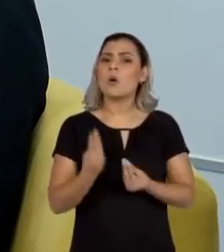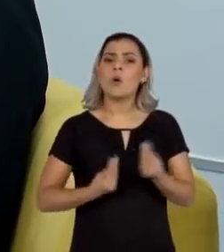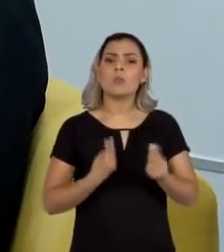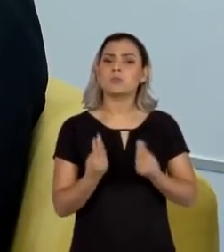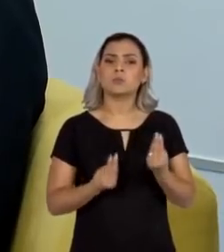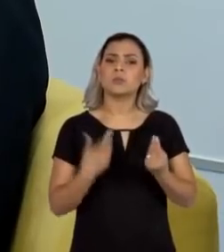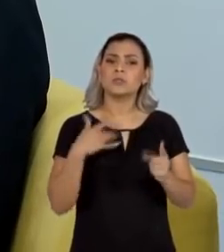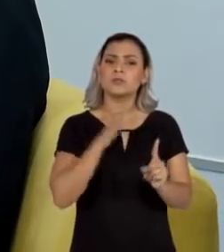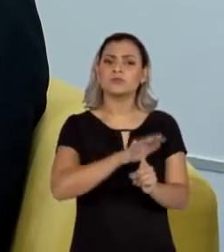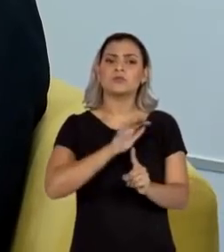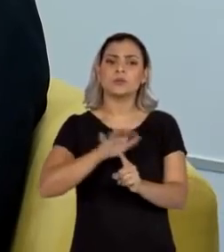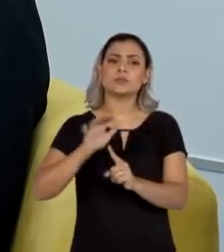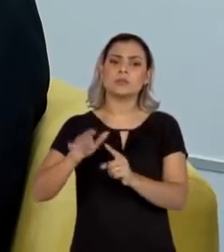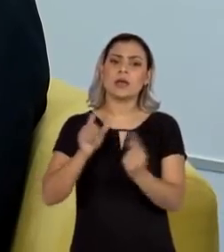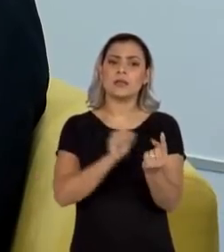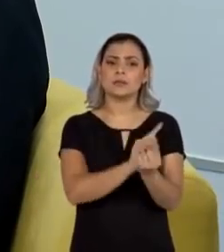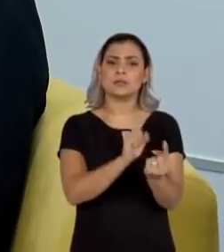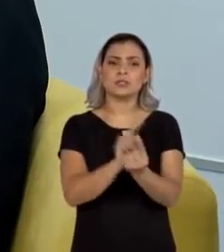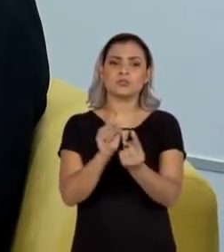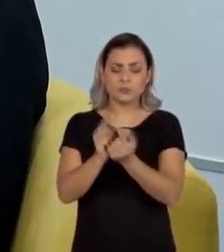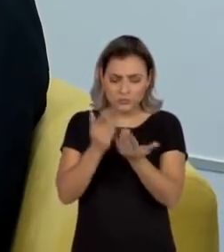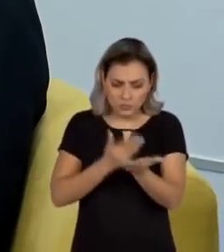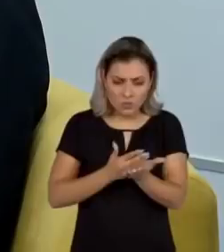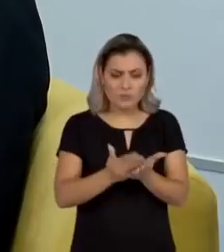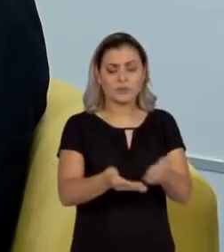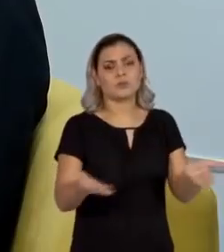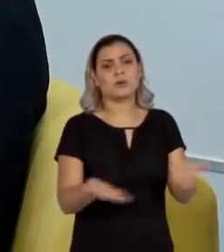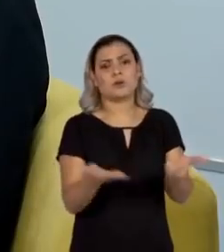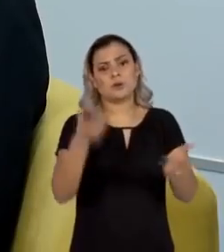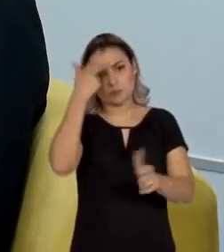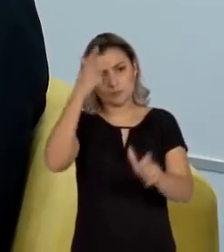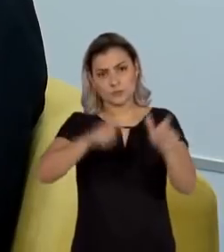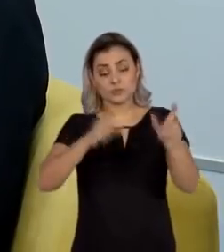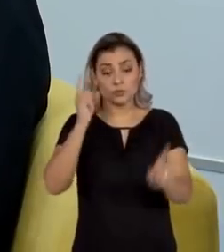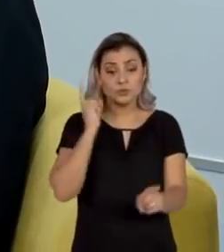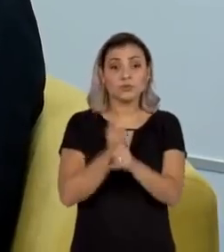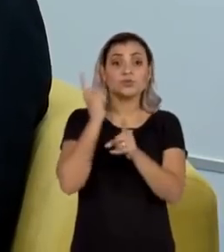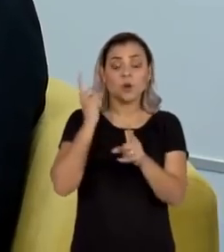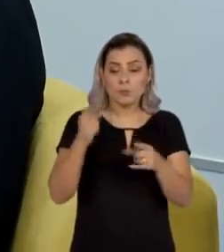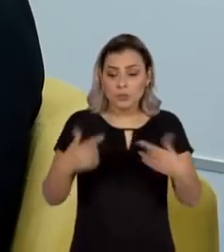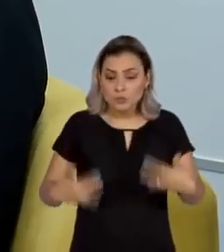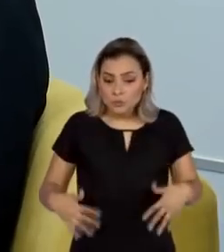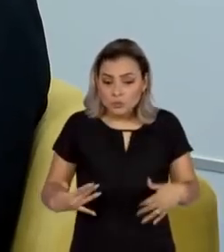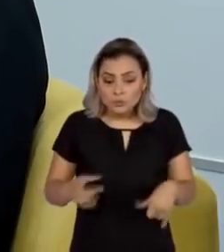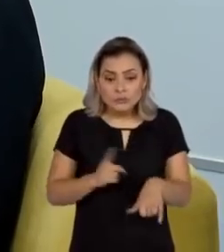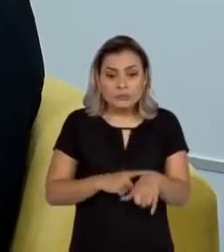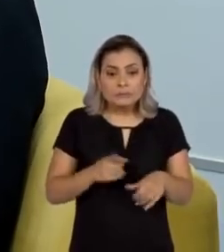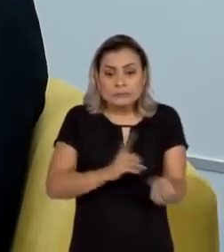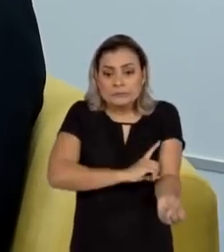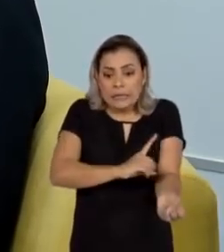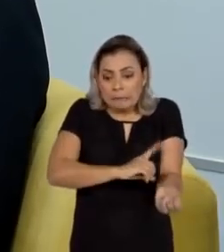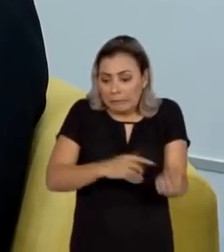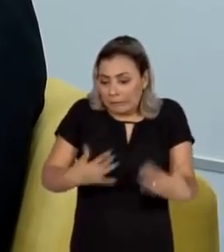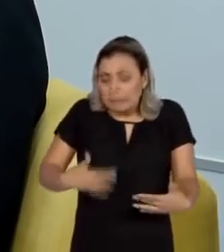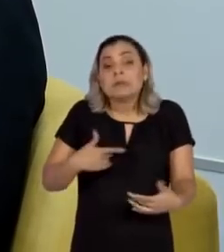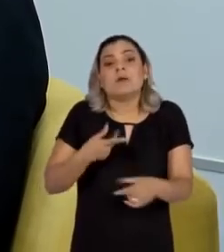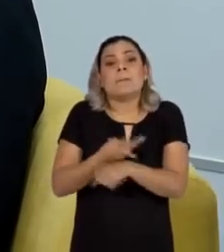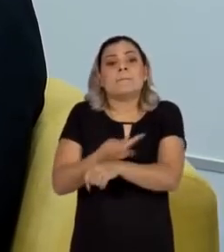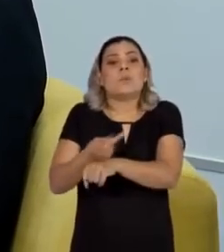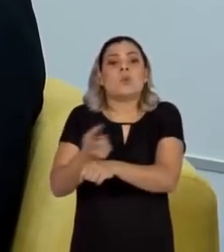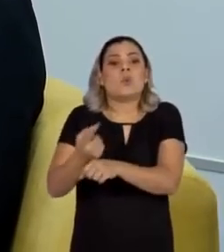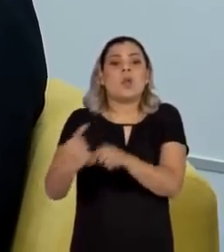vai impactar no atendimento inicial da pessoa que descobre-se nesse momento com diabetes e vai